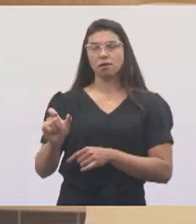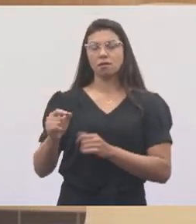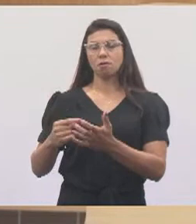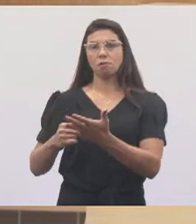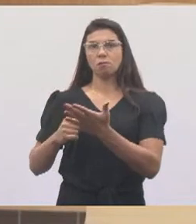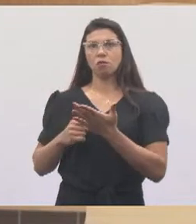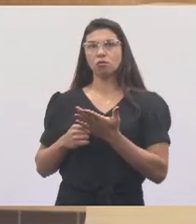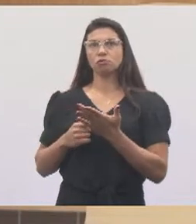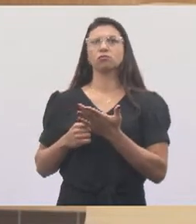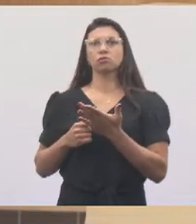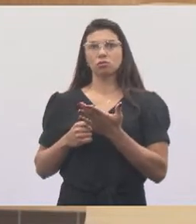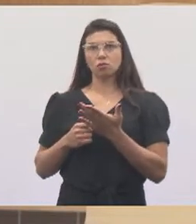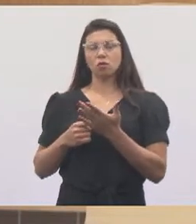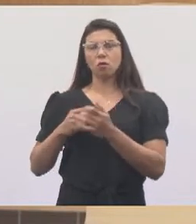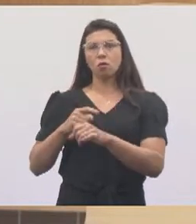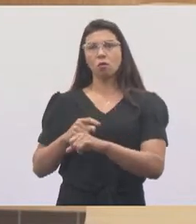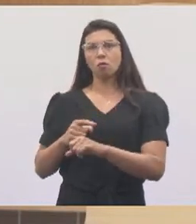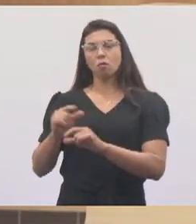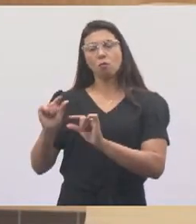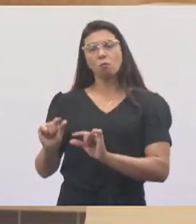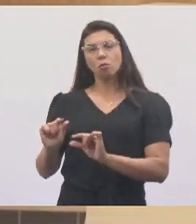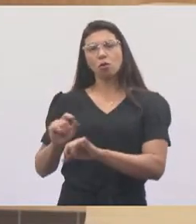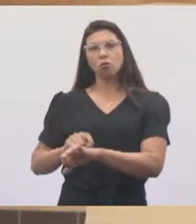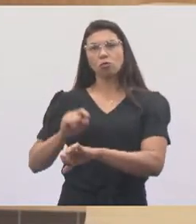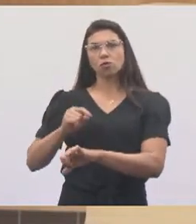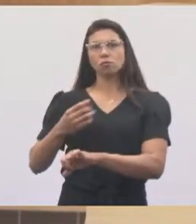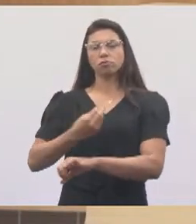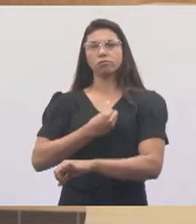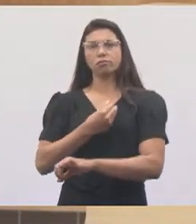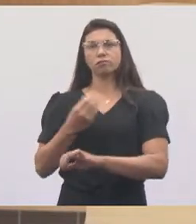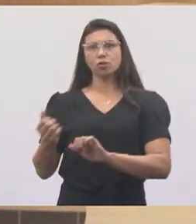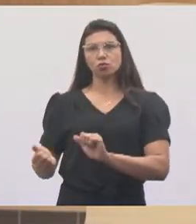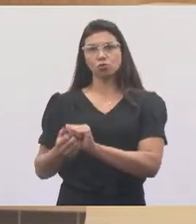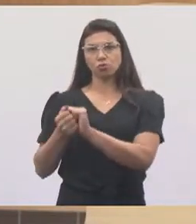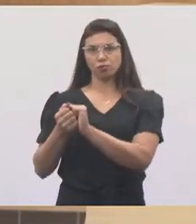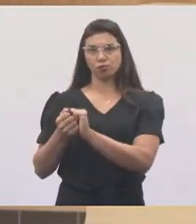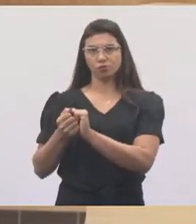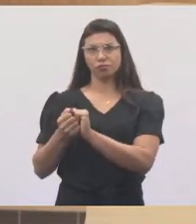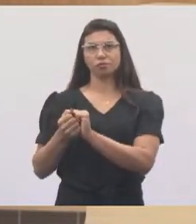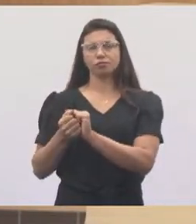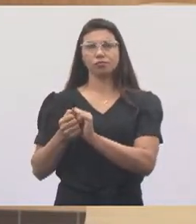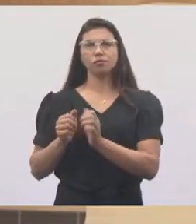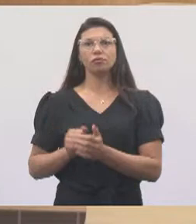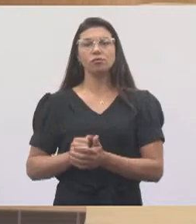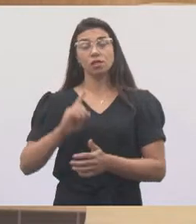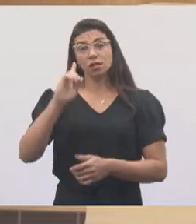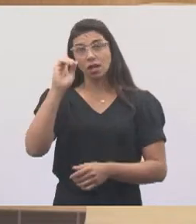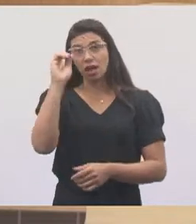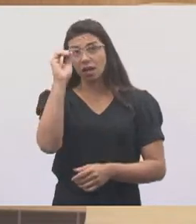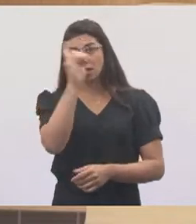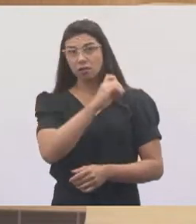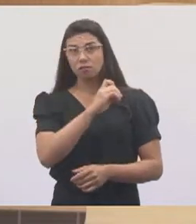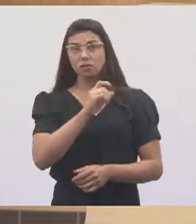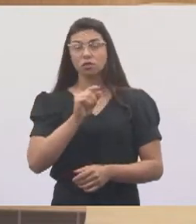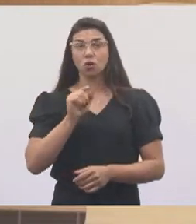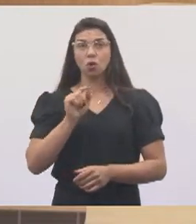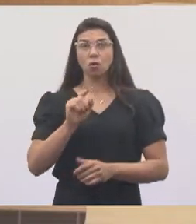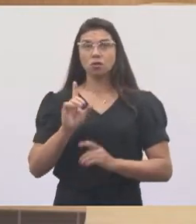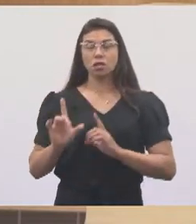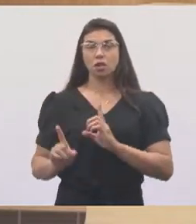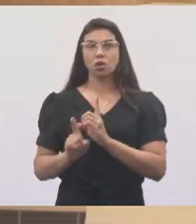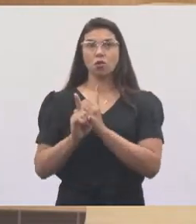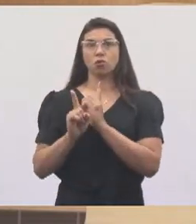ser o pouco tempo que eu convivi com ele durante algumas ocasiões. É muito difícil você